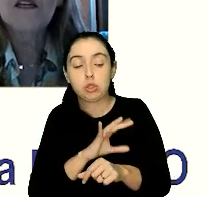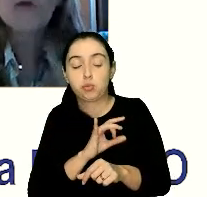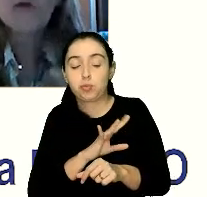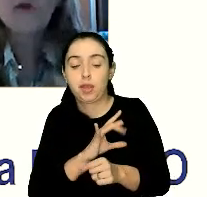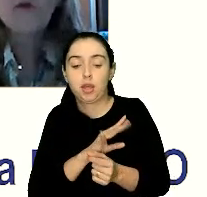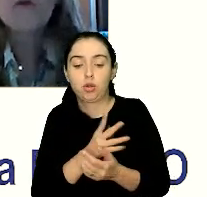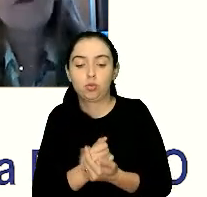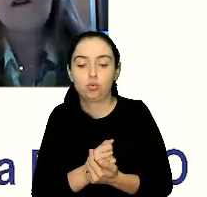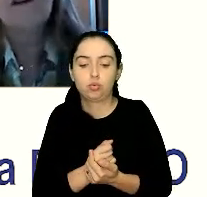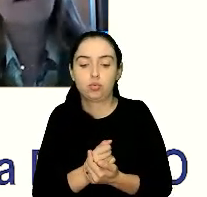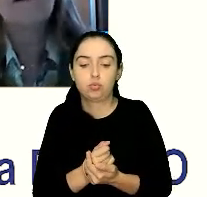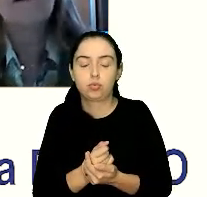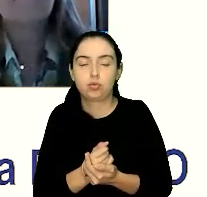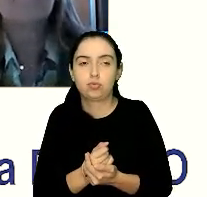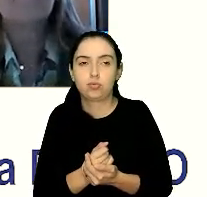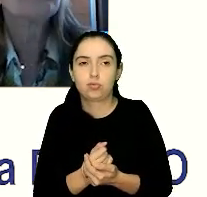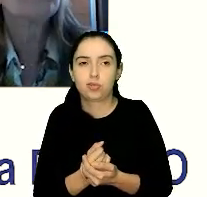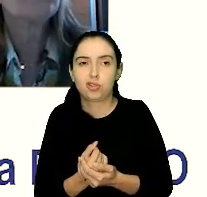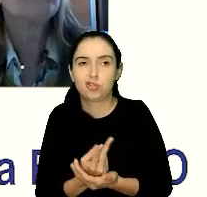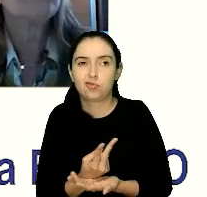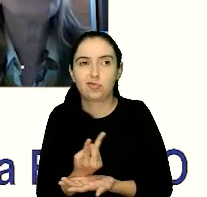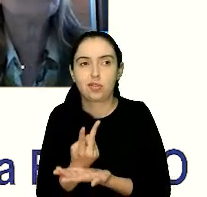vem ganhando uma